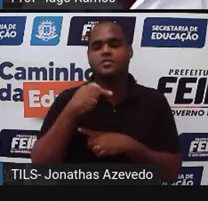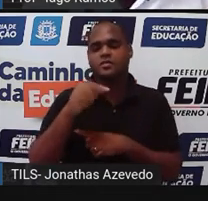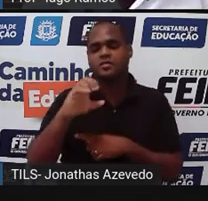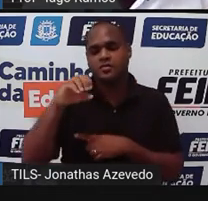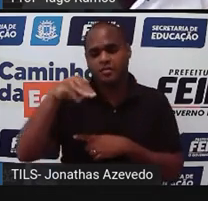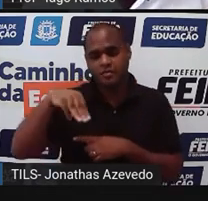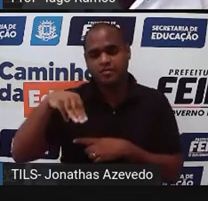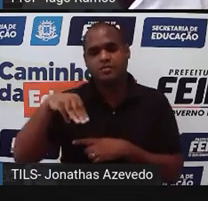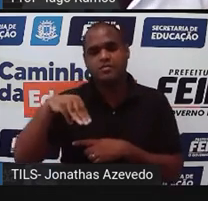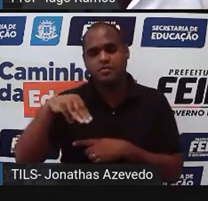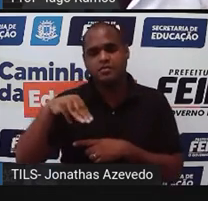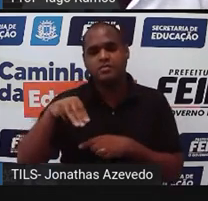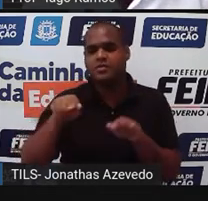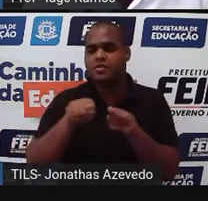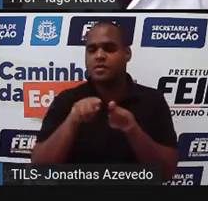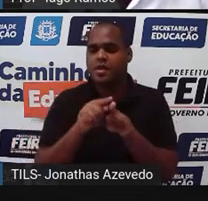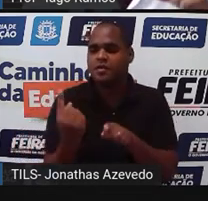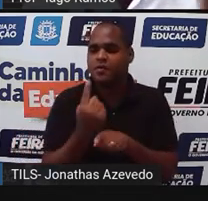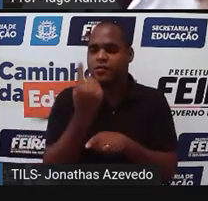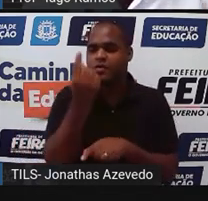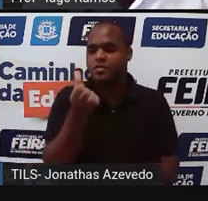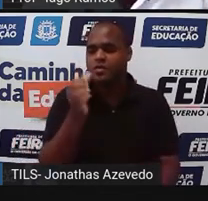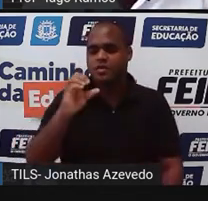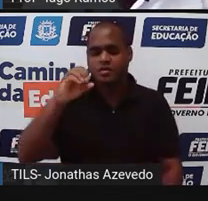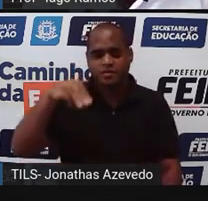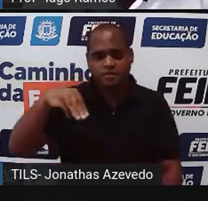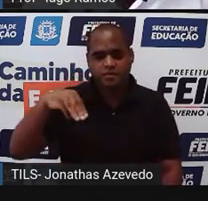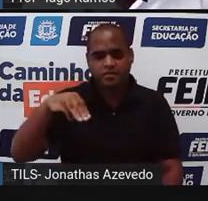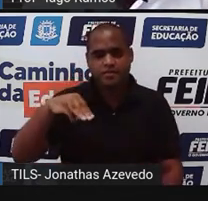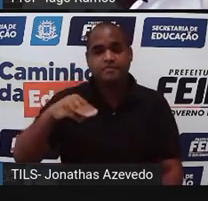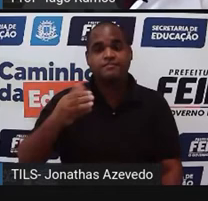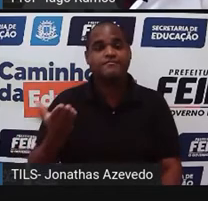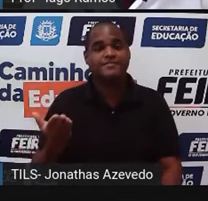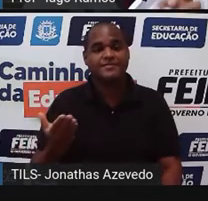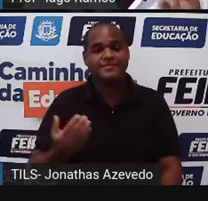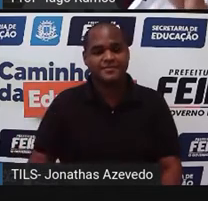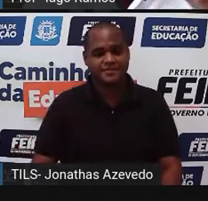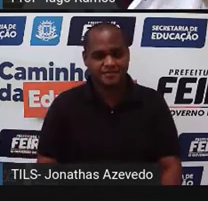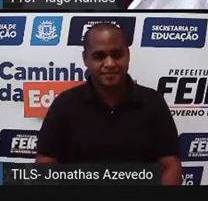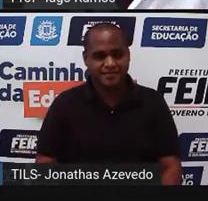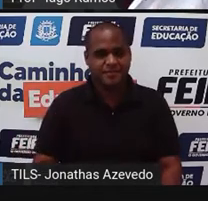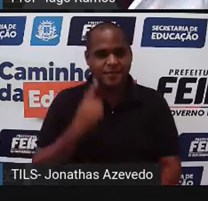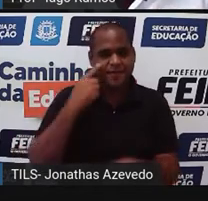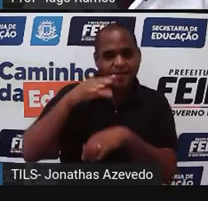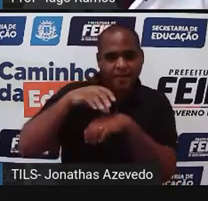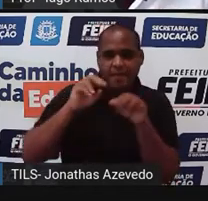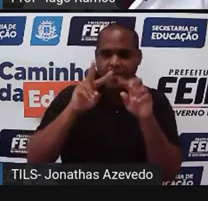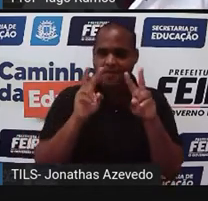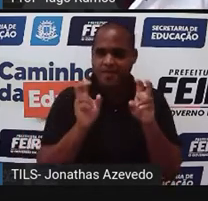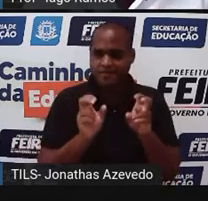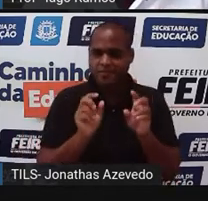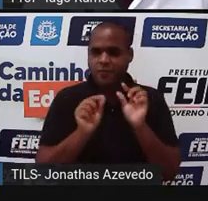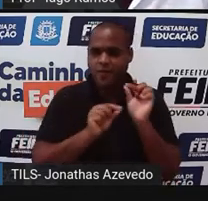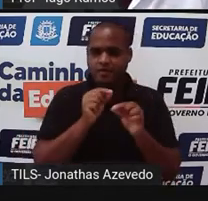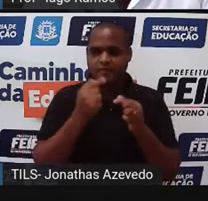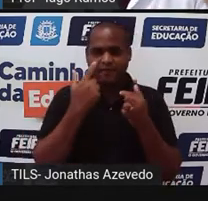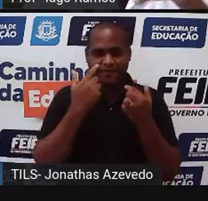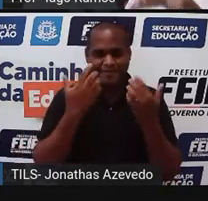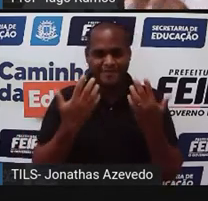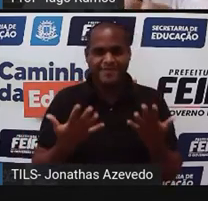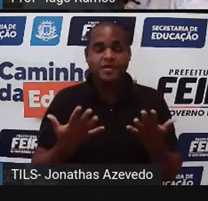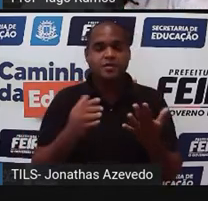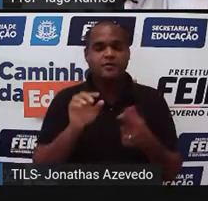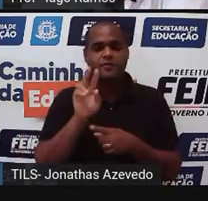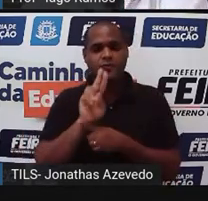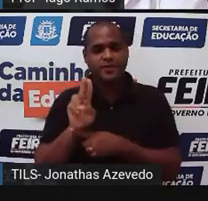7 cm e altura 6cm e e pega aquela expressão Zinha que a gente acabou de ver